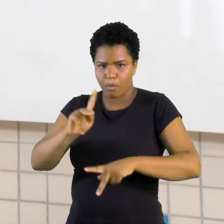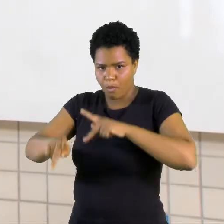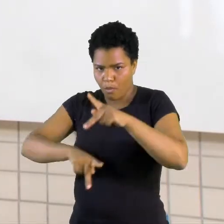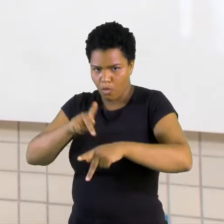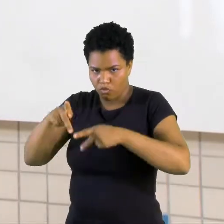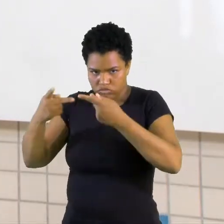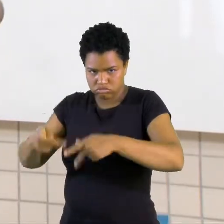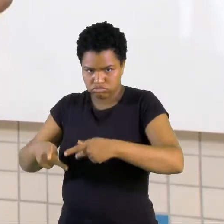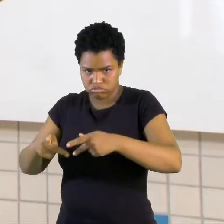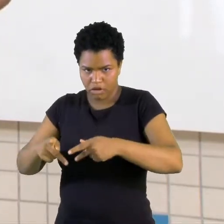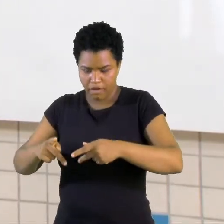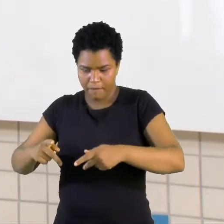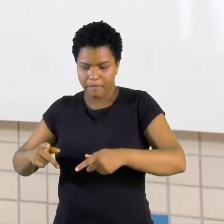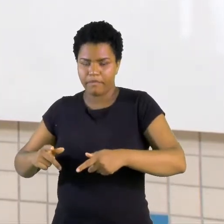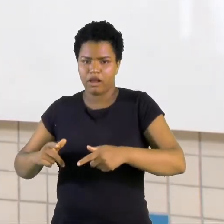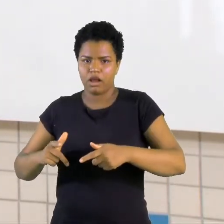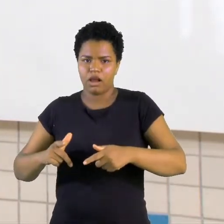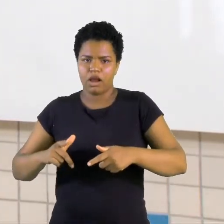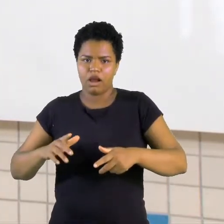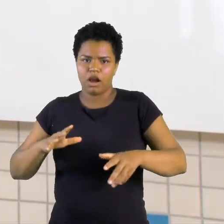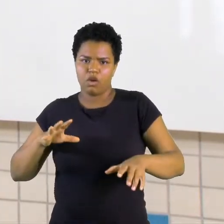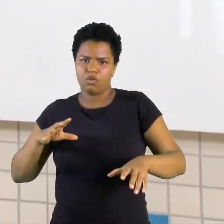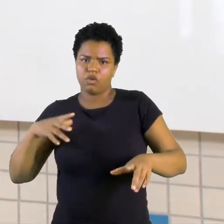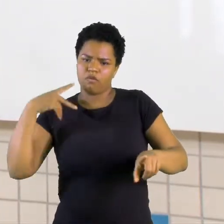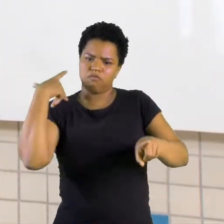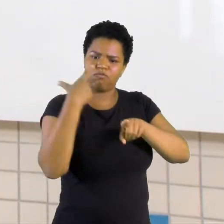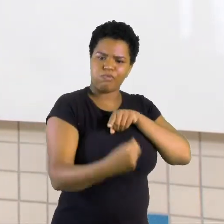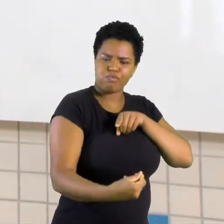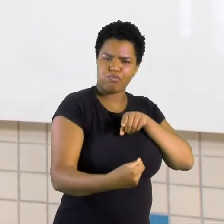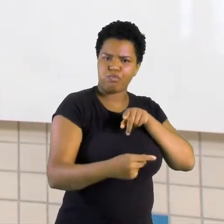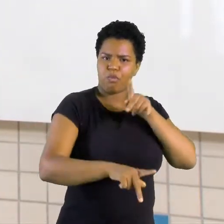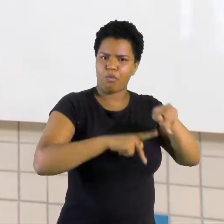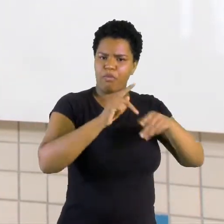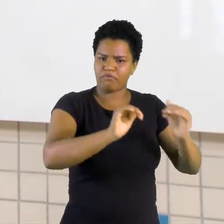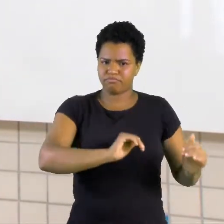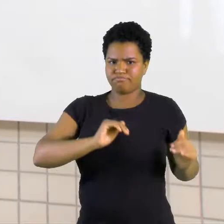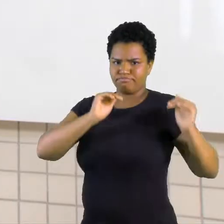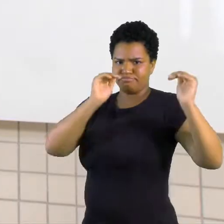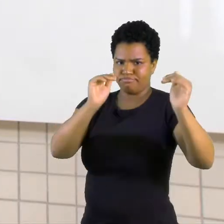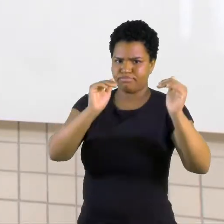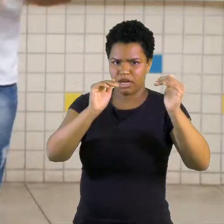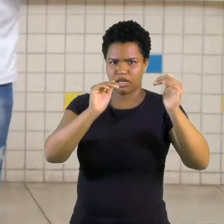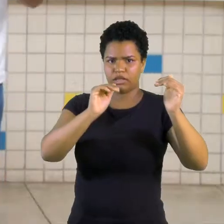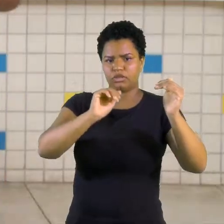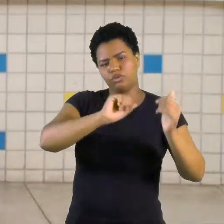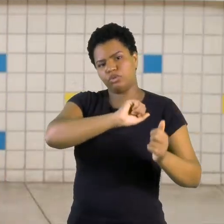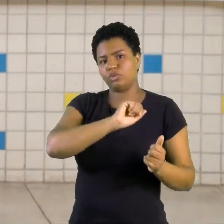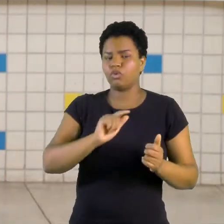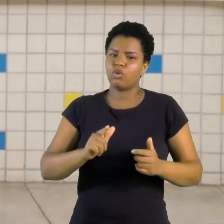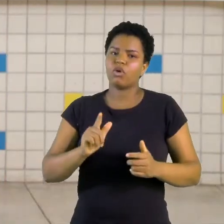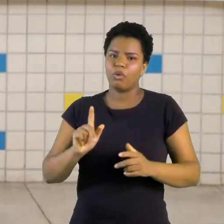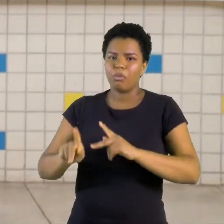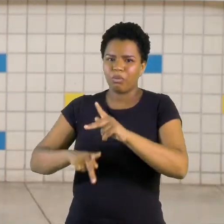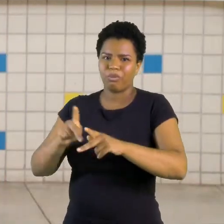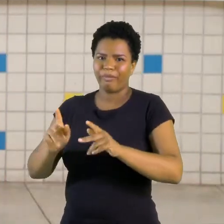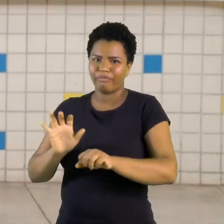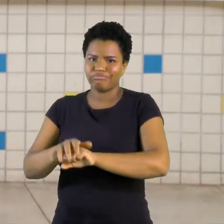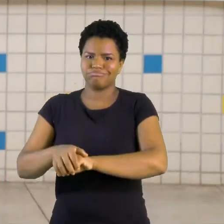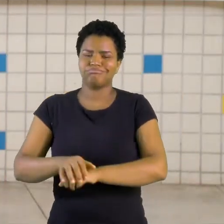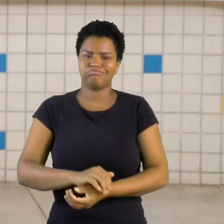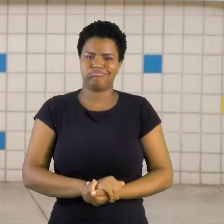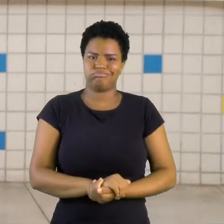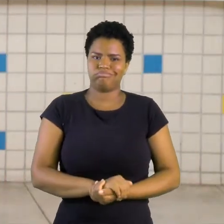né, mais superiores, né, do que esses outros povos que estavam sendo dominados. Quando falamos em conquista, não